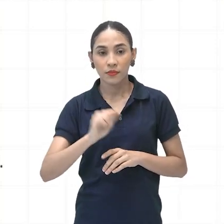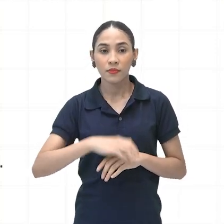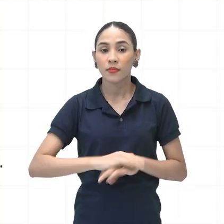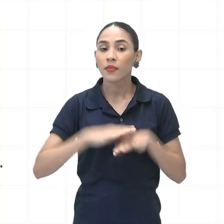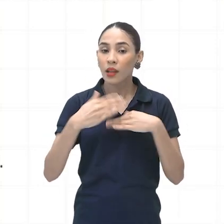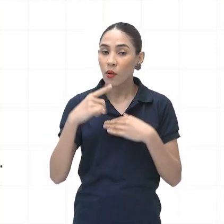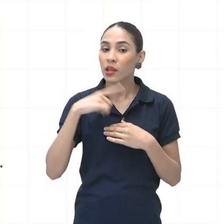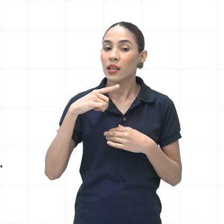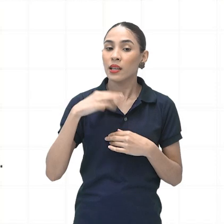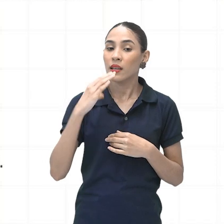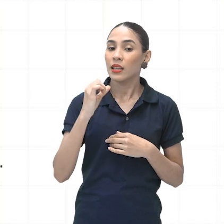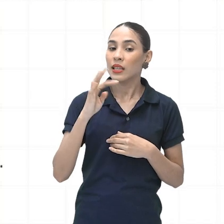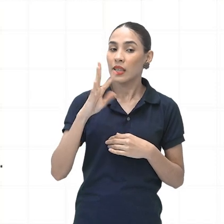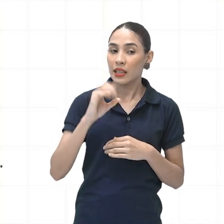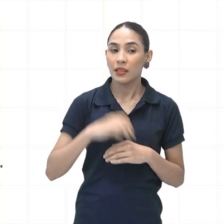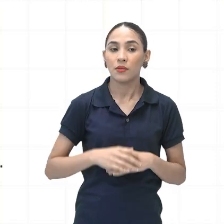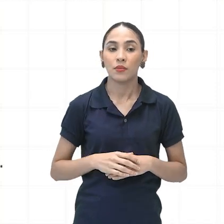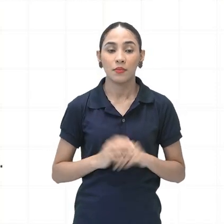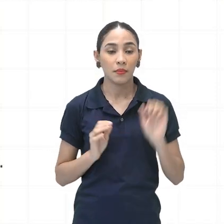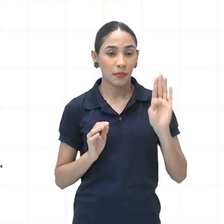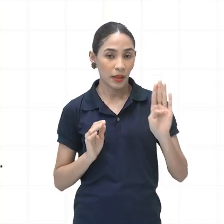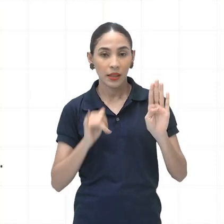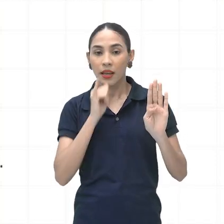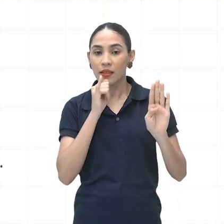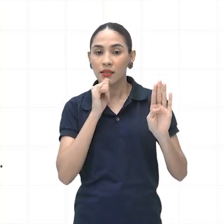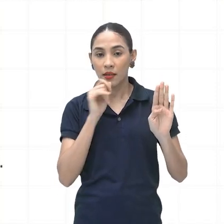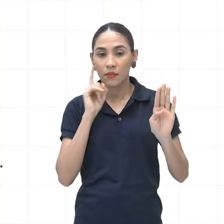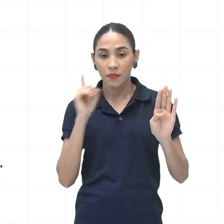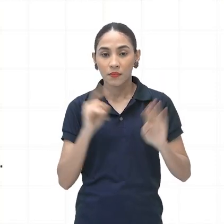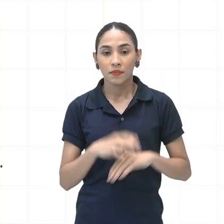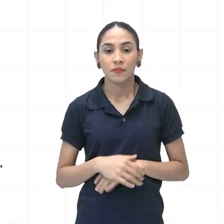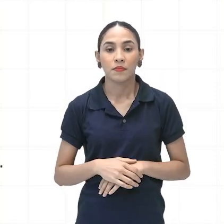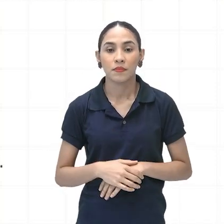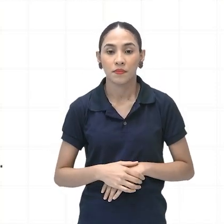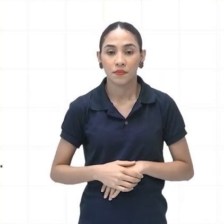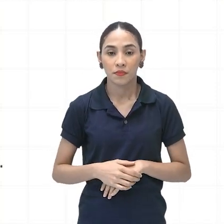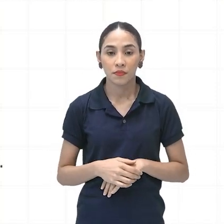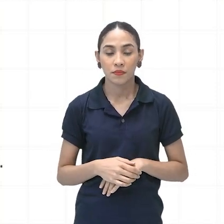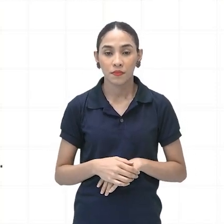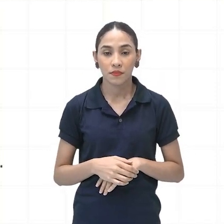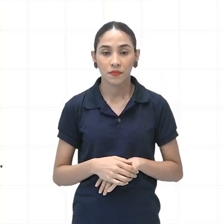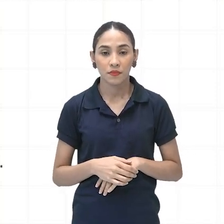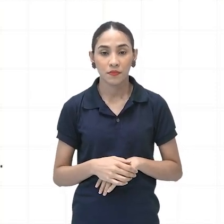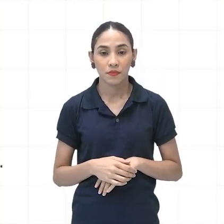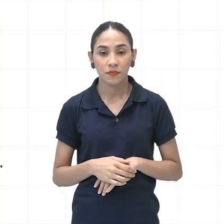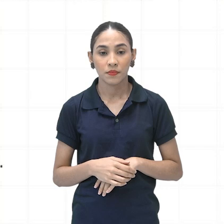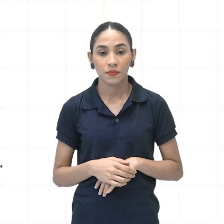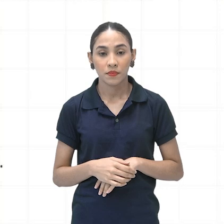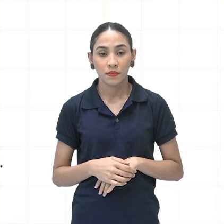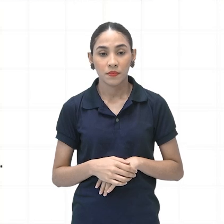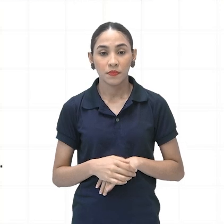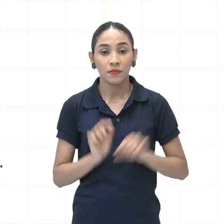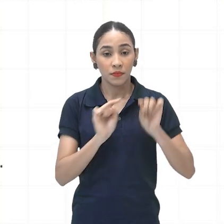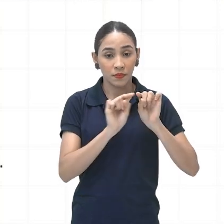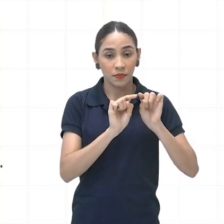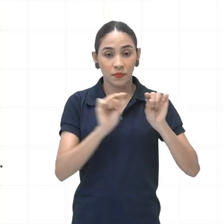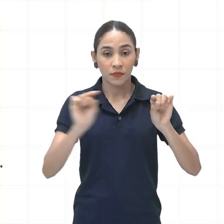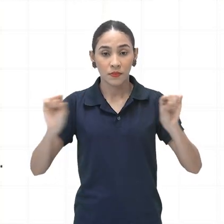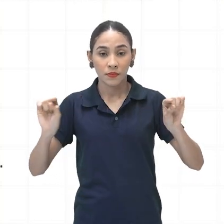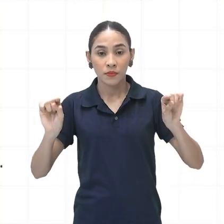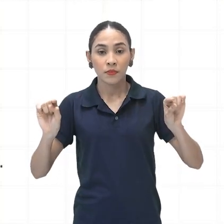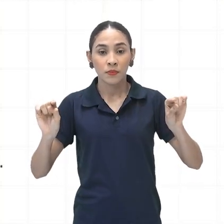gente tem um cateto, vou chamar aqui de cateto B, esse cateto de baixo. E esse cateto aqui de baixo, ele tem